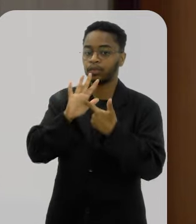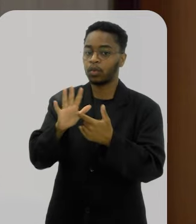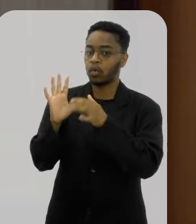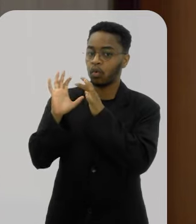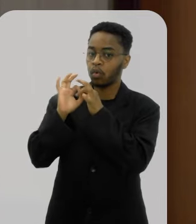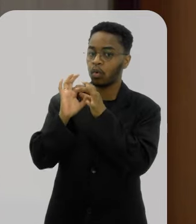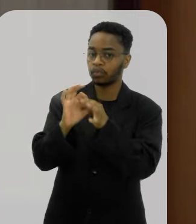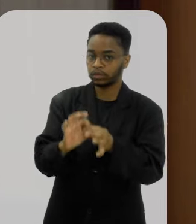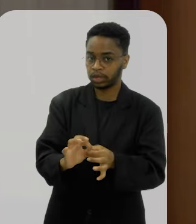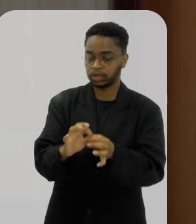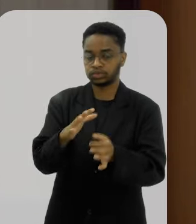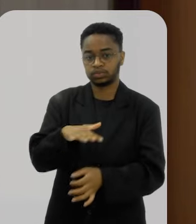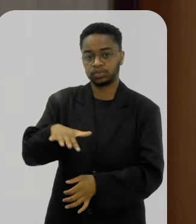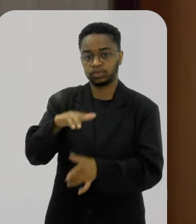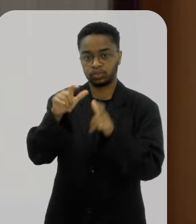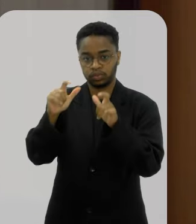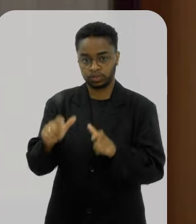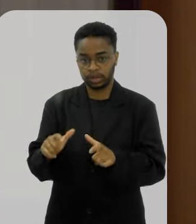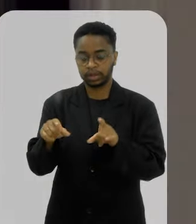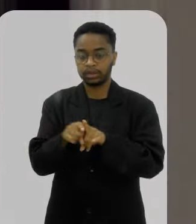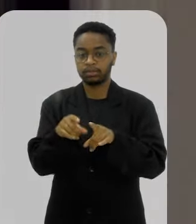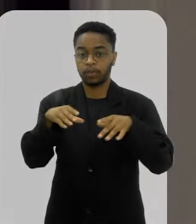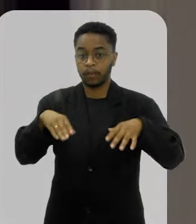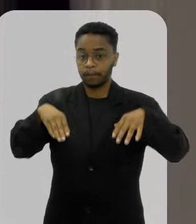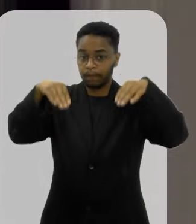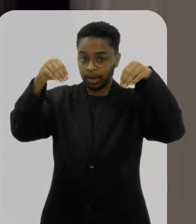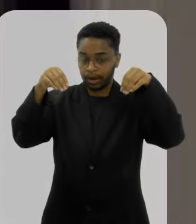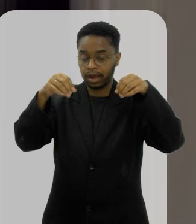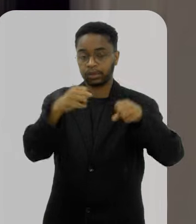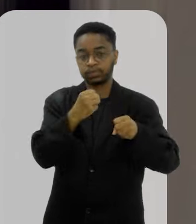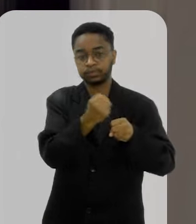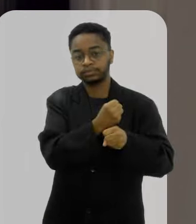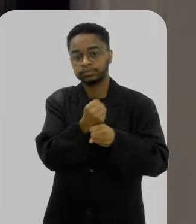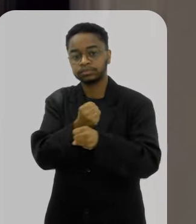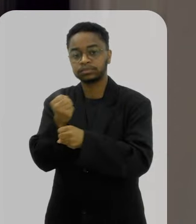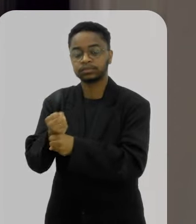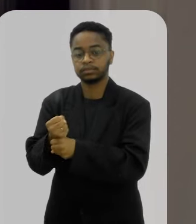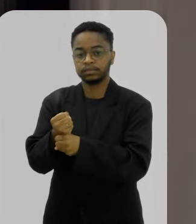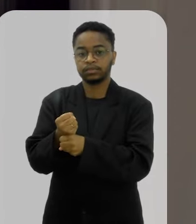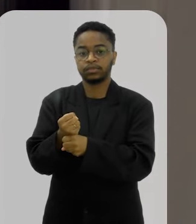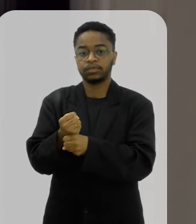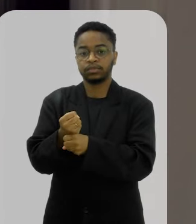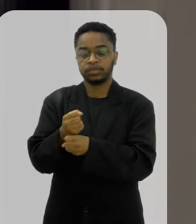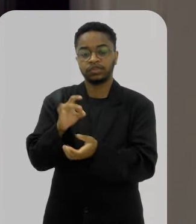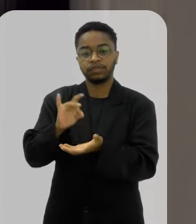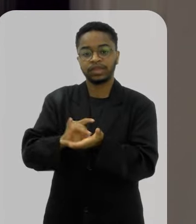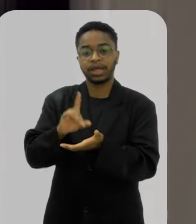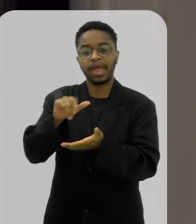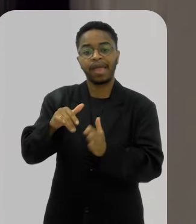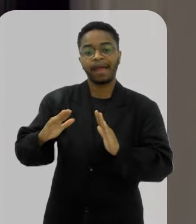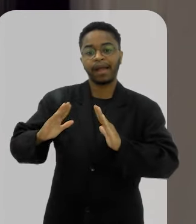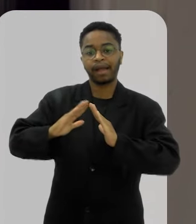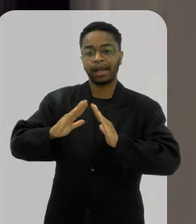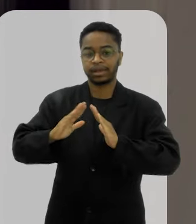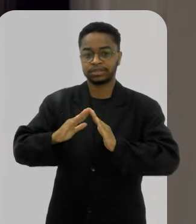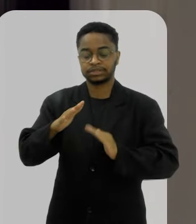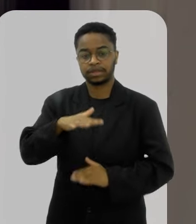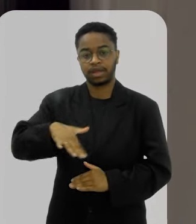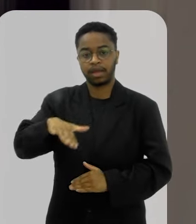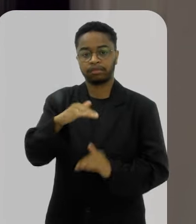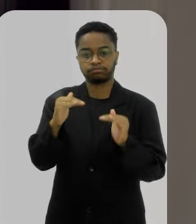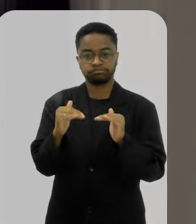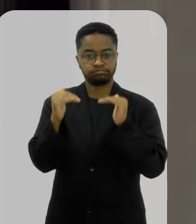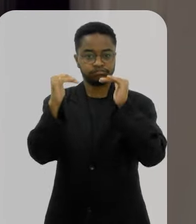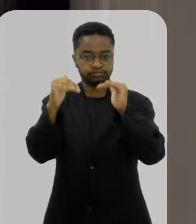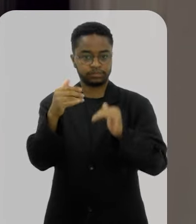essa contextualização territorial. E o palácio ele foi construído para ser uma residência numa